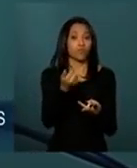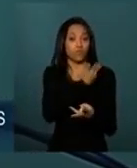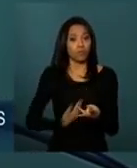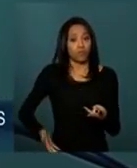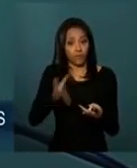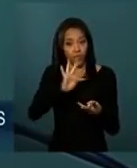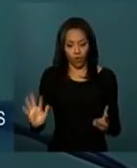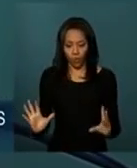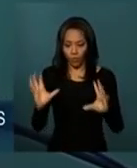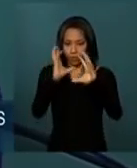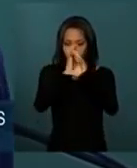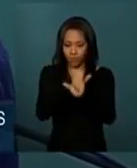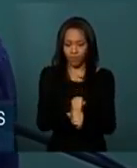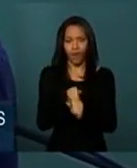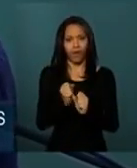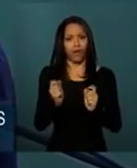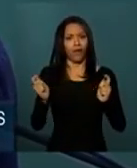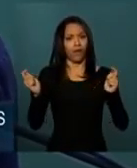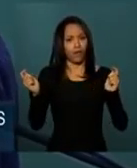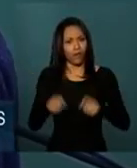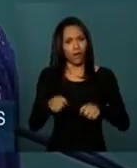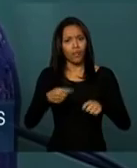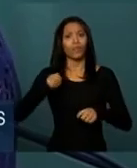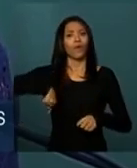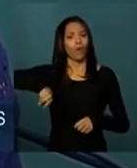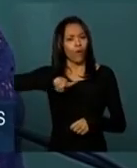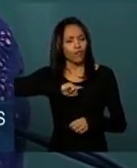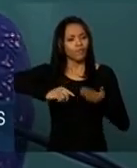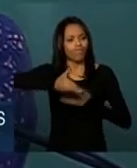governo federal, nós, de forma republicana,